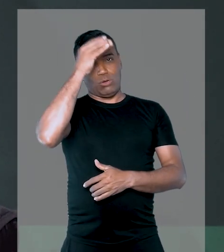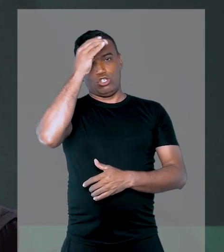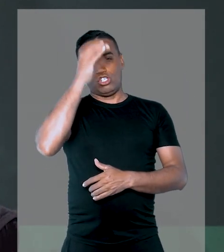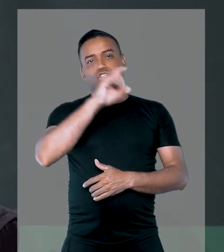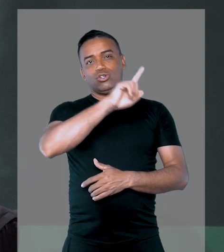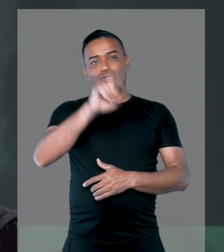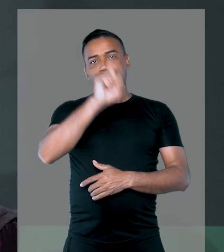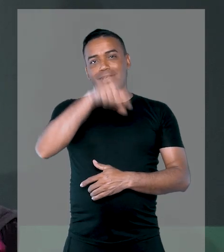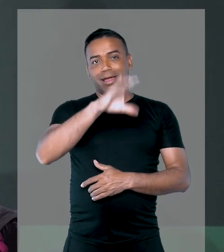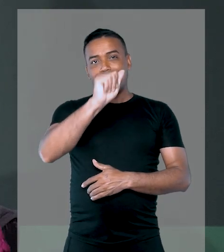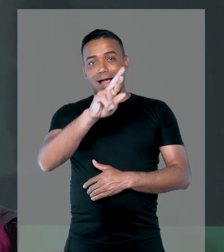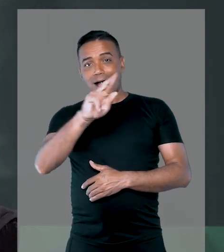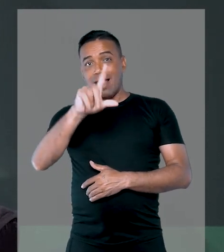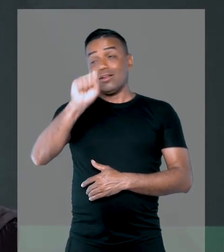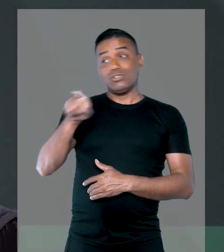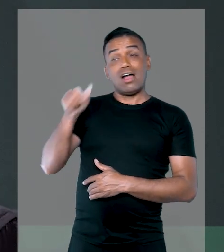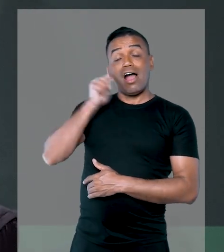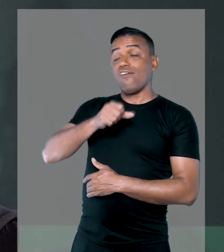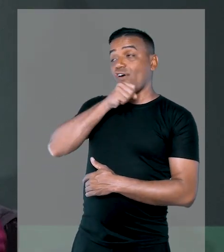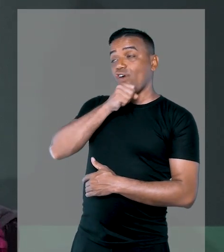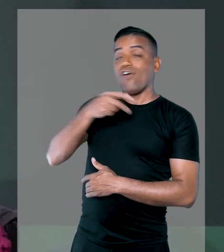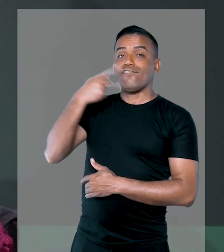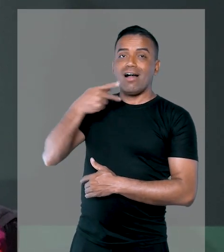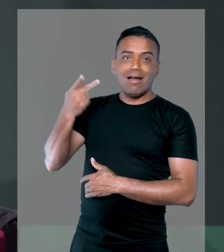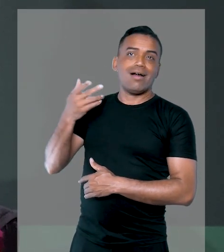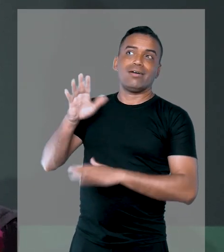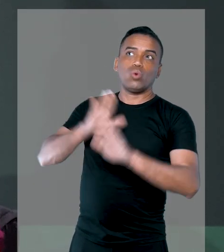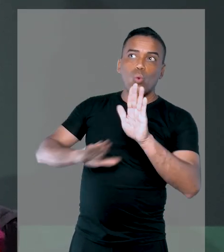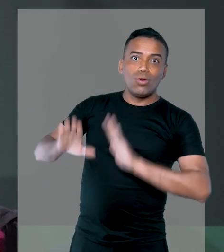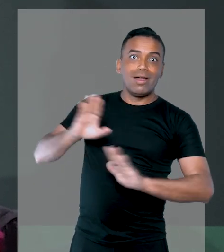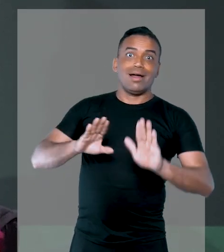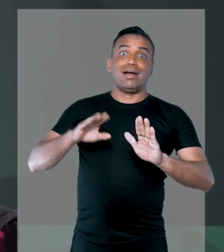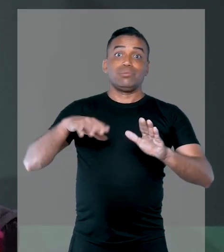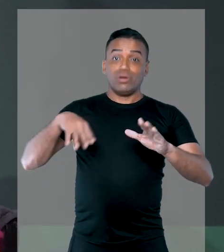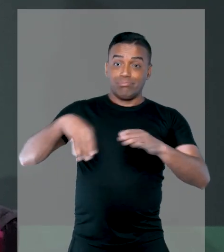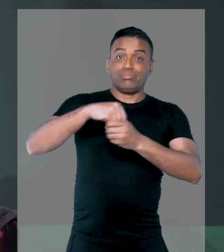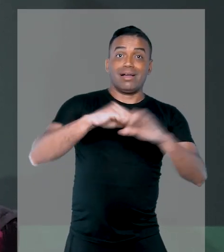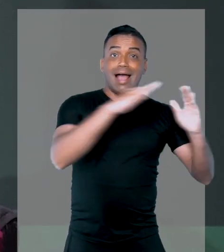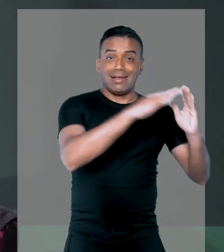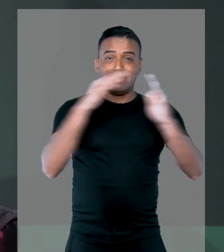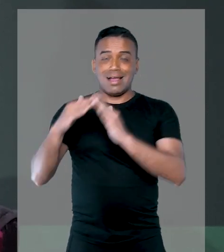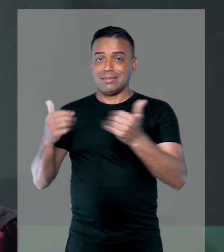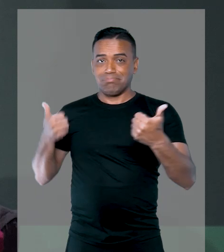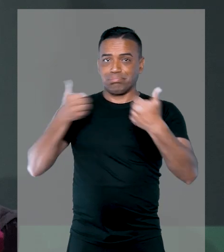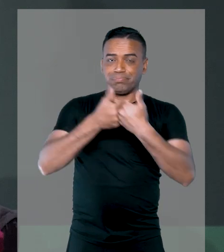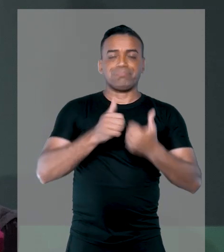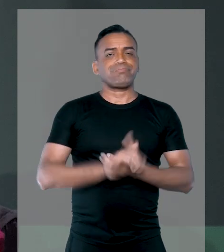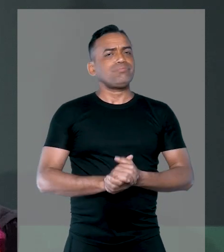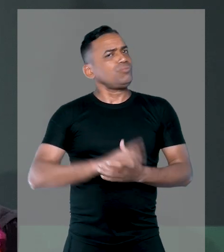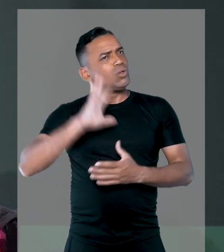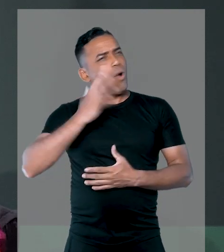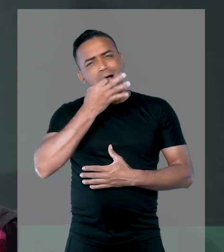avó falando mais dos cuidados, que eles moravam no mesmo bairro. E eu acho que o tio Zé Carlos,